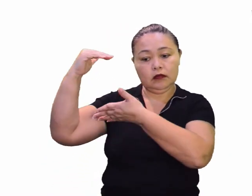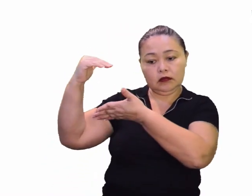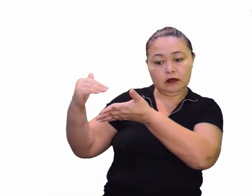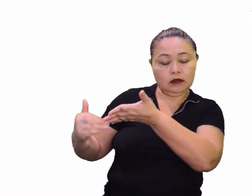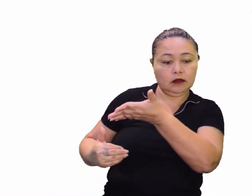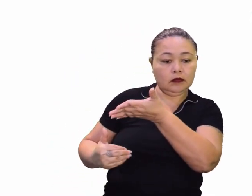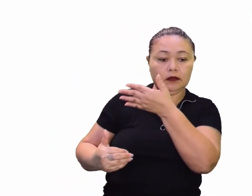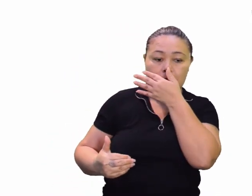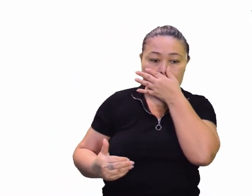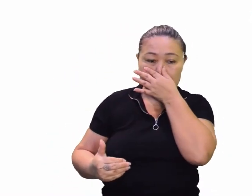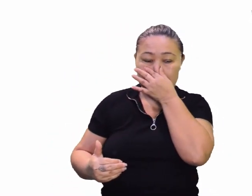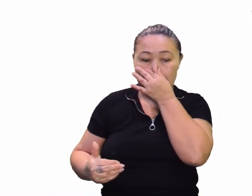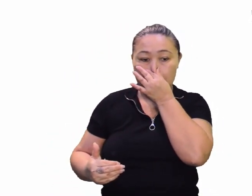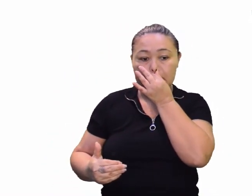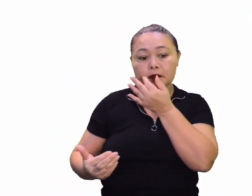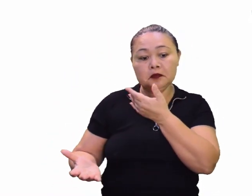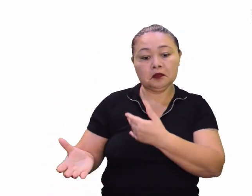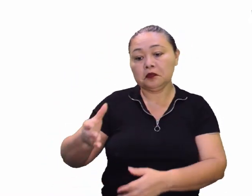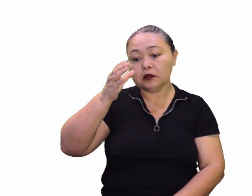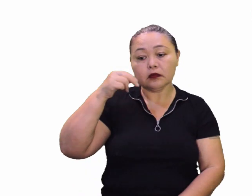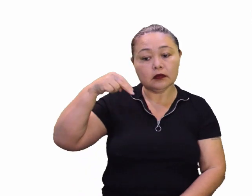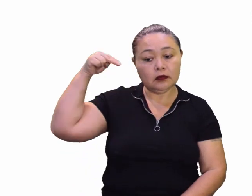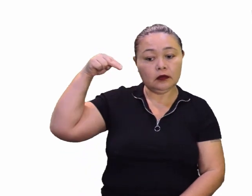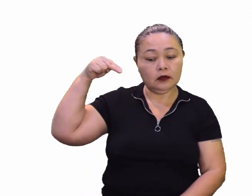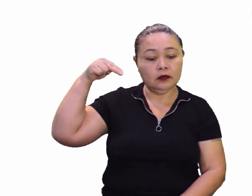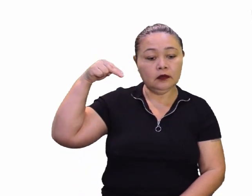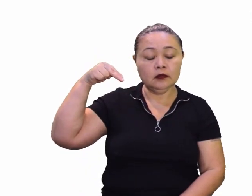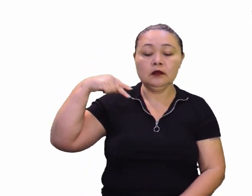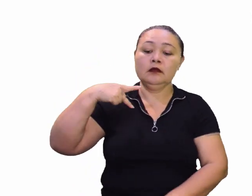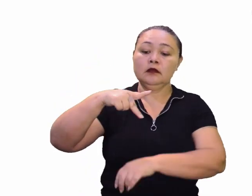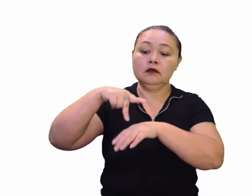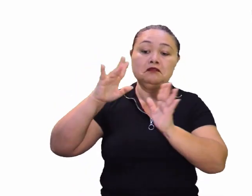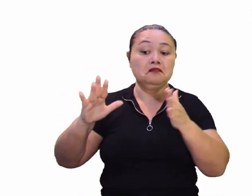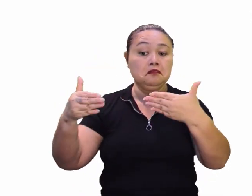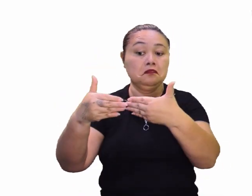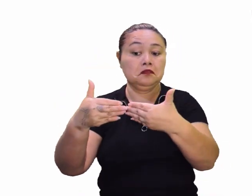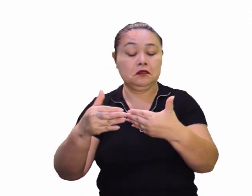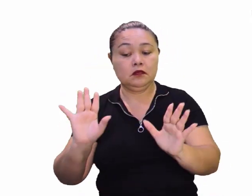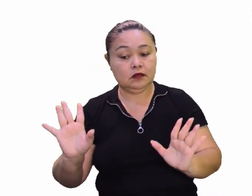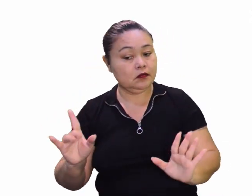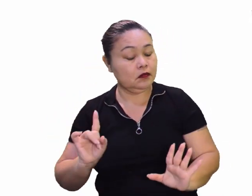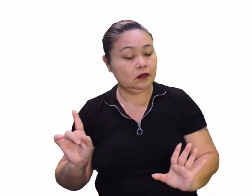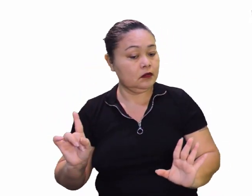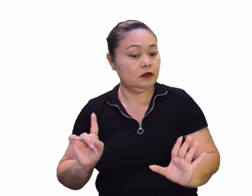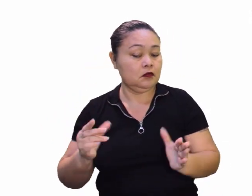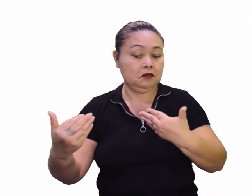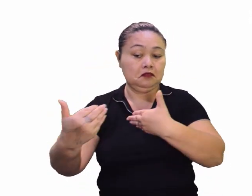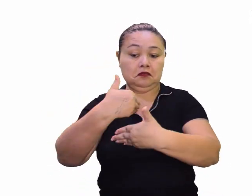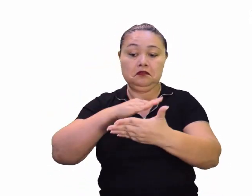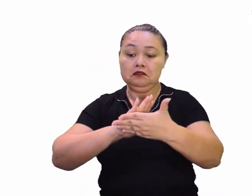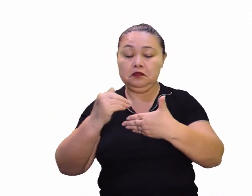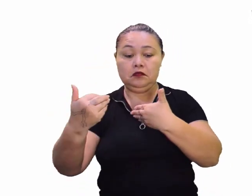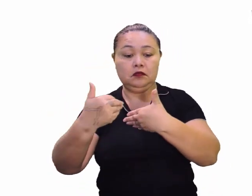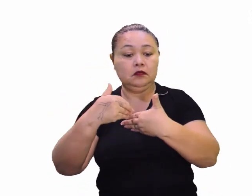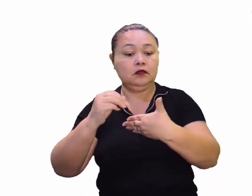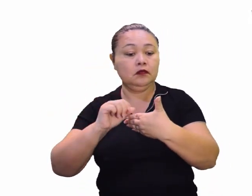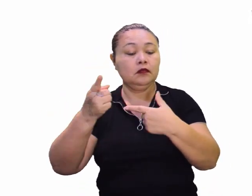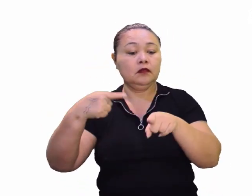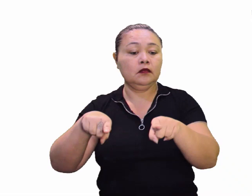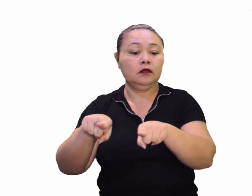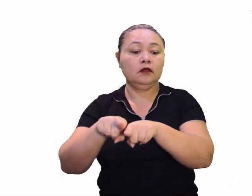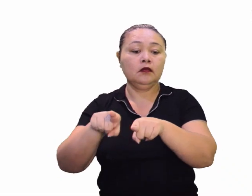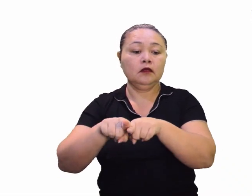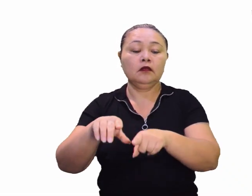já corta essa Coreia do Norte, país mais fechado do mundo, né? Com certeza. E